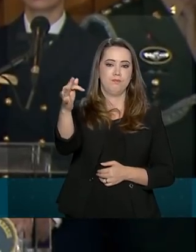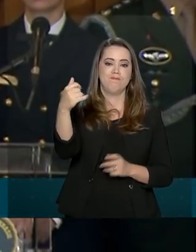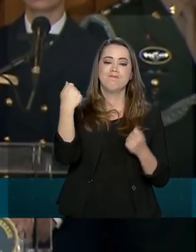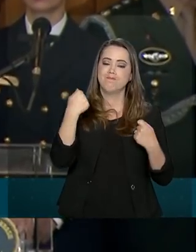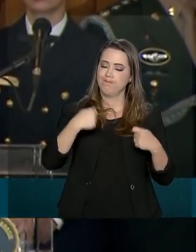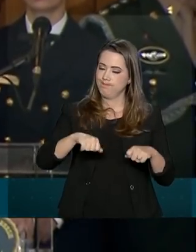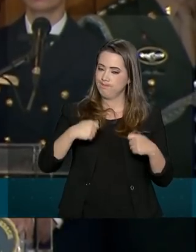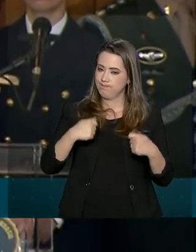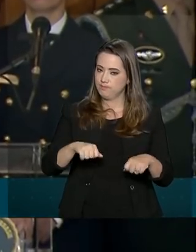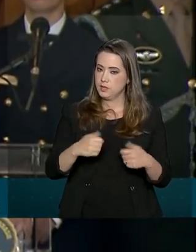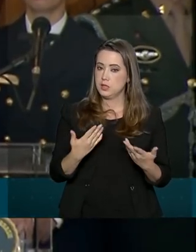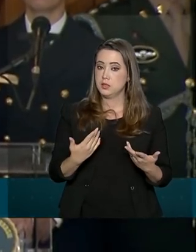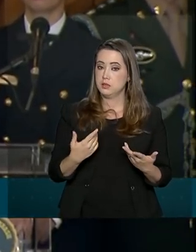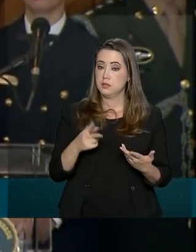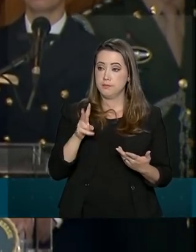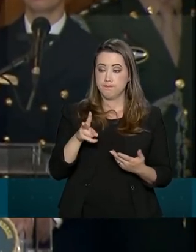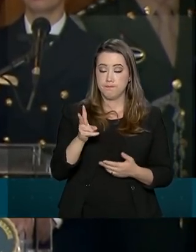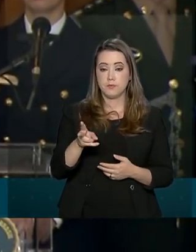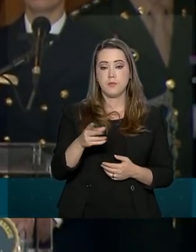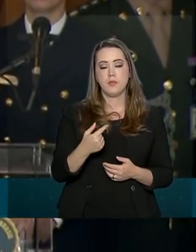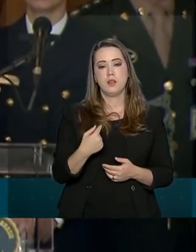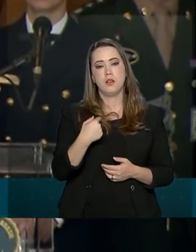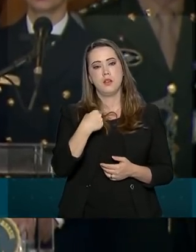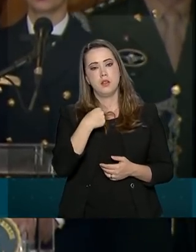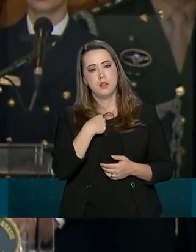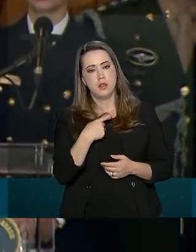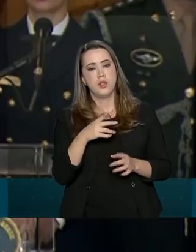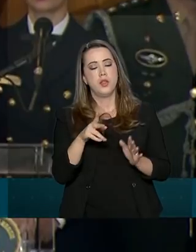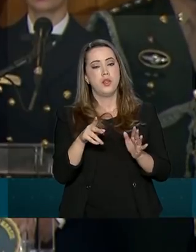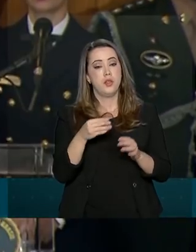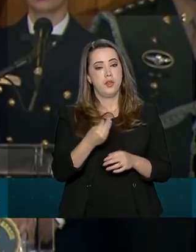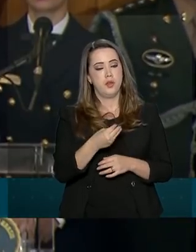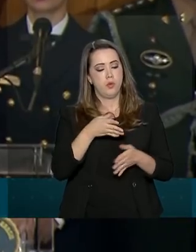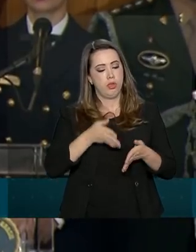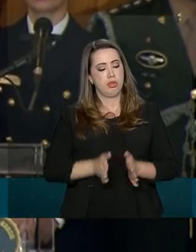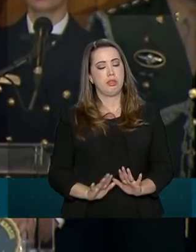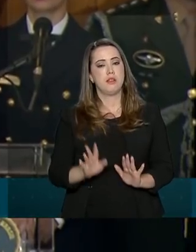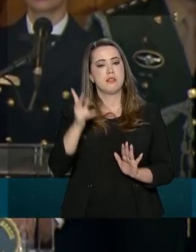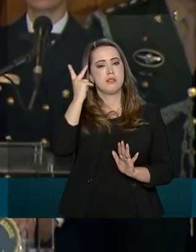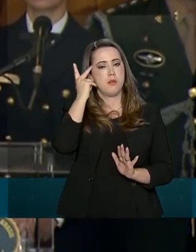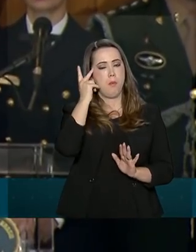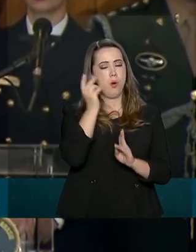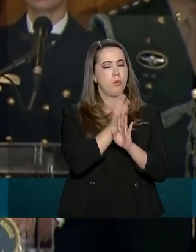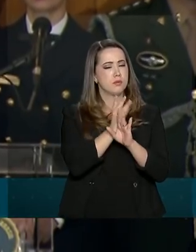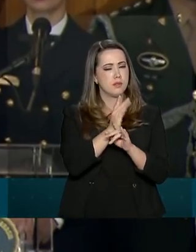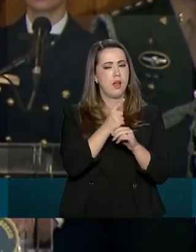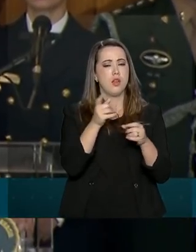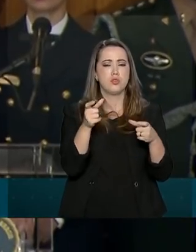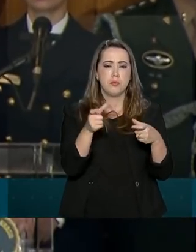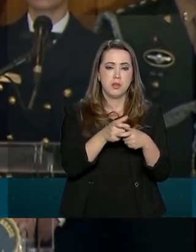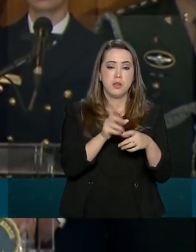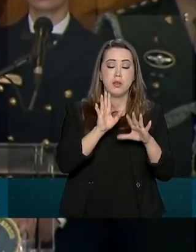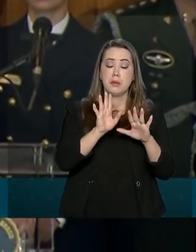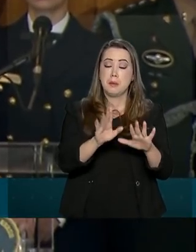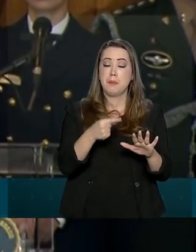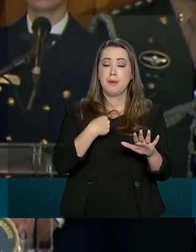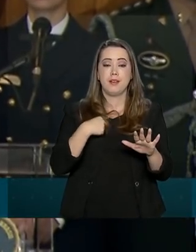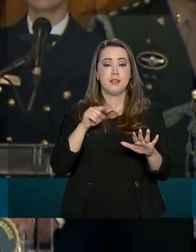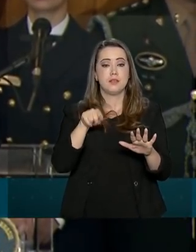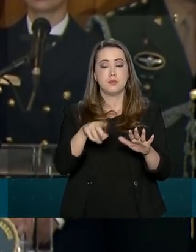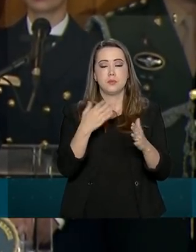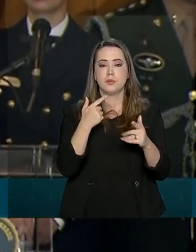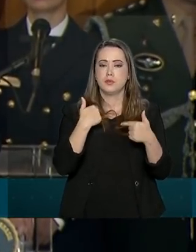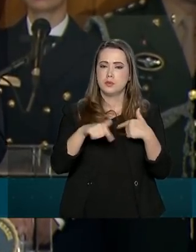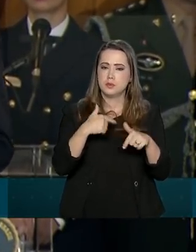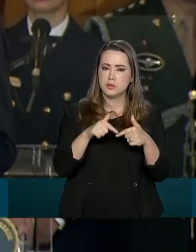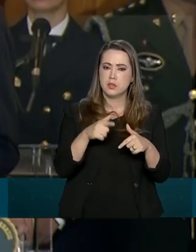Sou caboclo ou caipira do interior de São Paulo, mas devo, em grande parte, a minha formação ao nosso querido